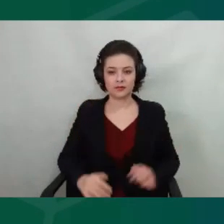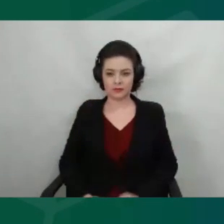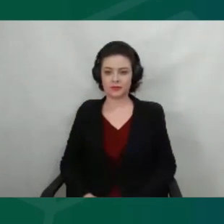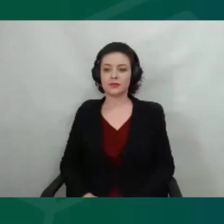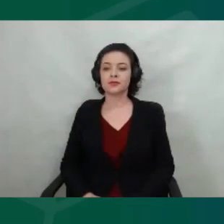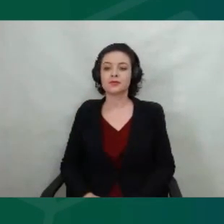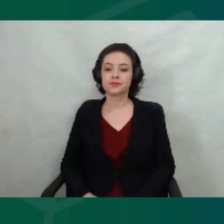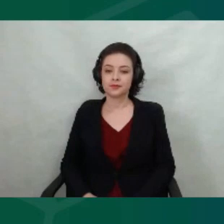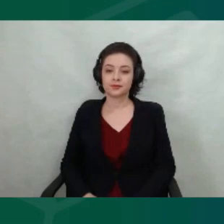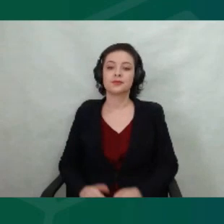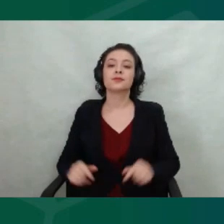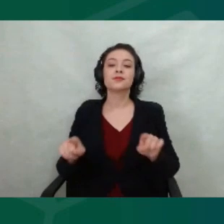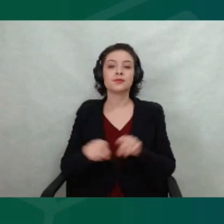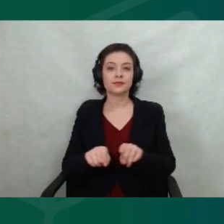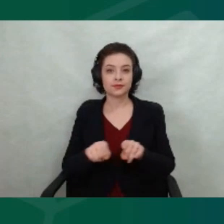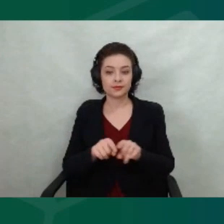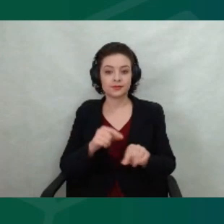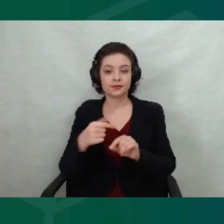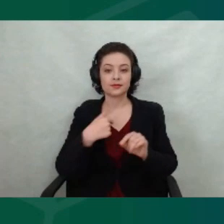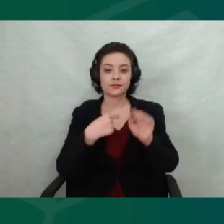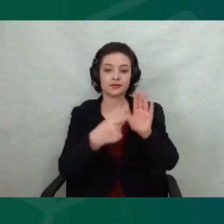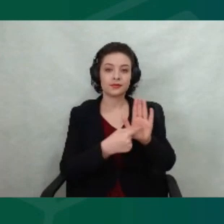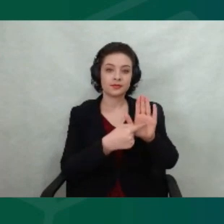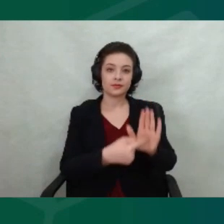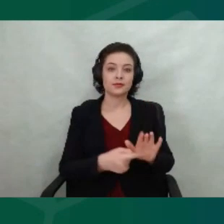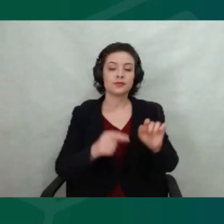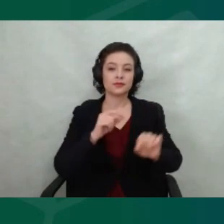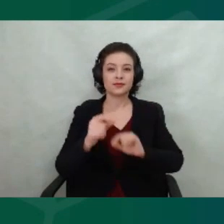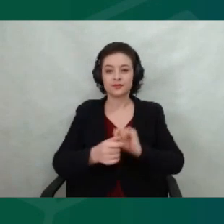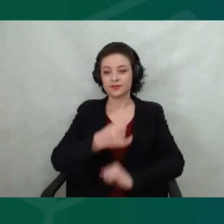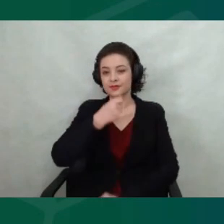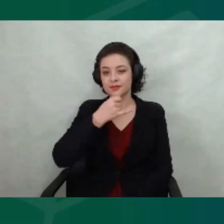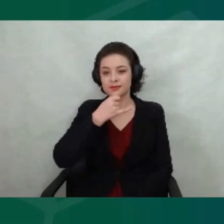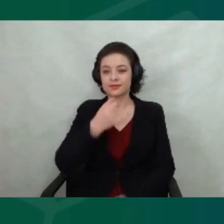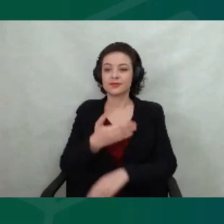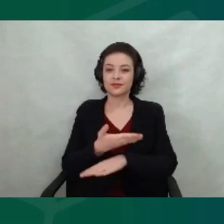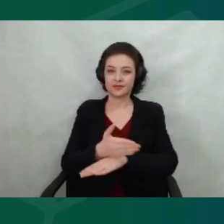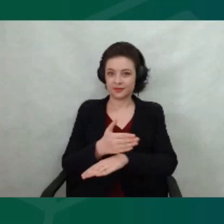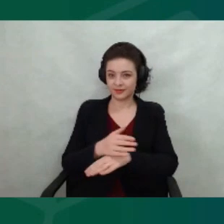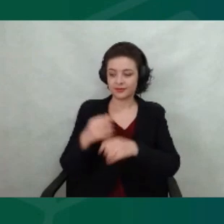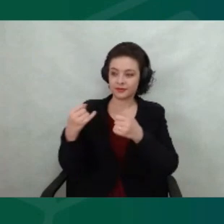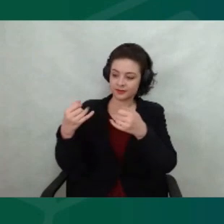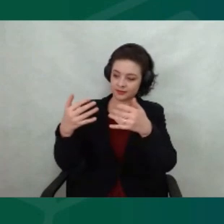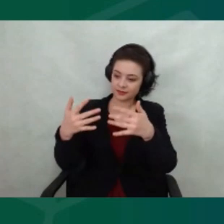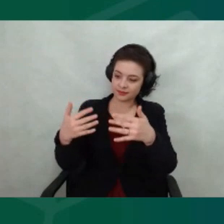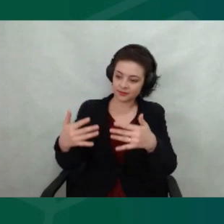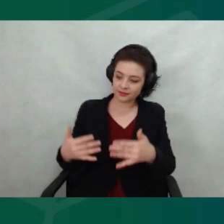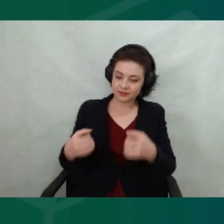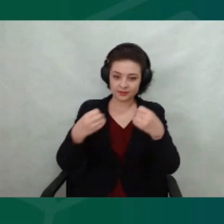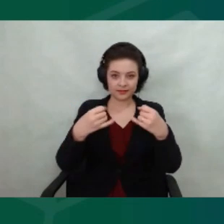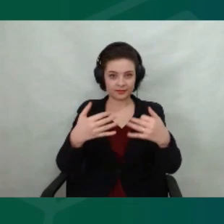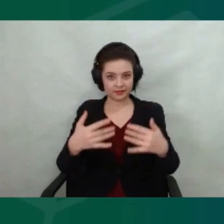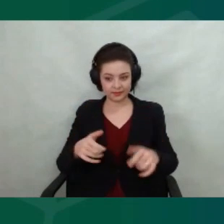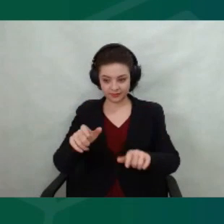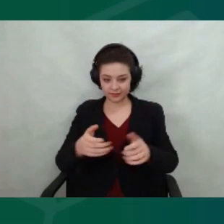Tivemos também, aqui eu mostro apenas uma capacitação, ou seja, explicar para os profissionais